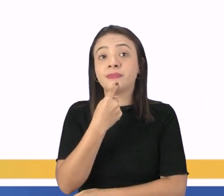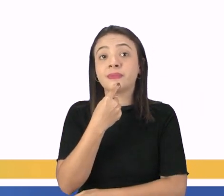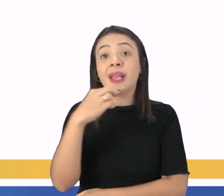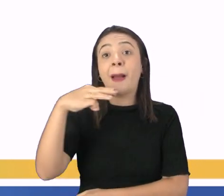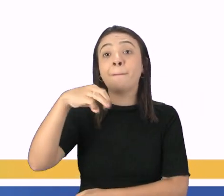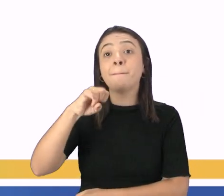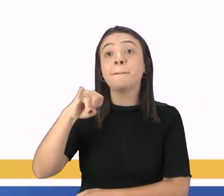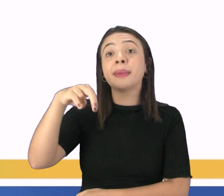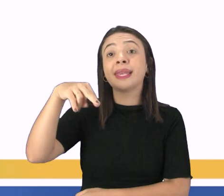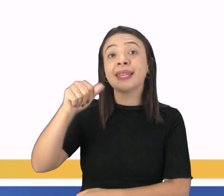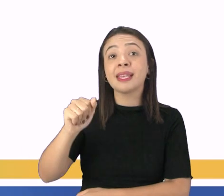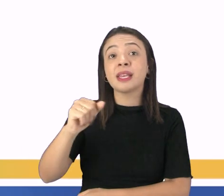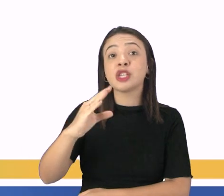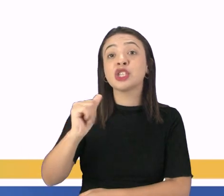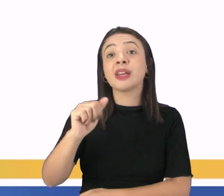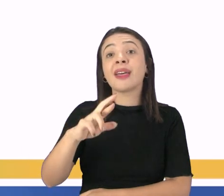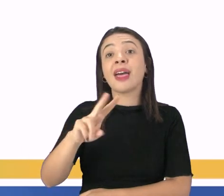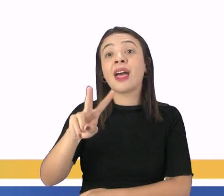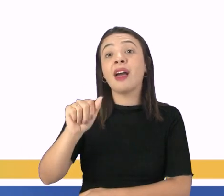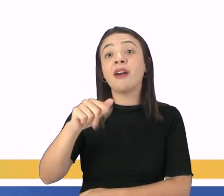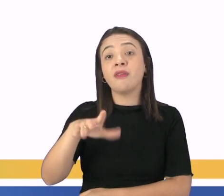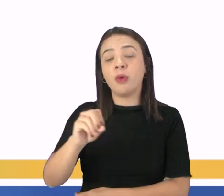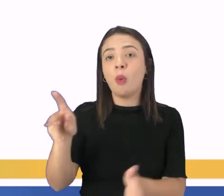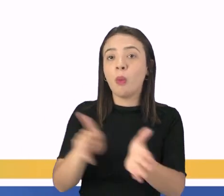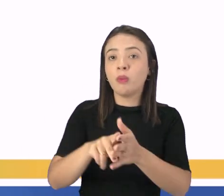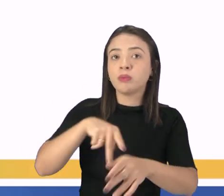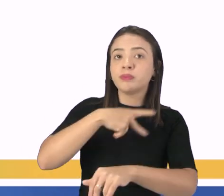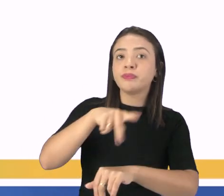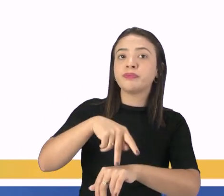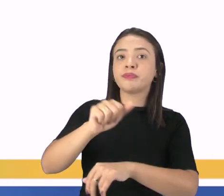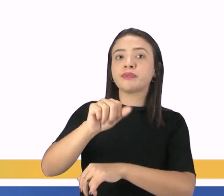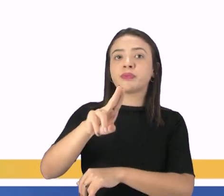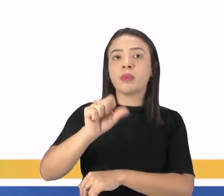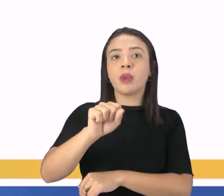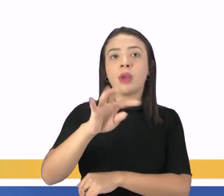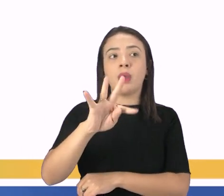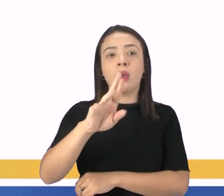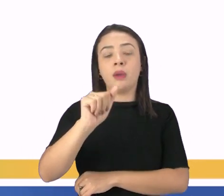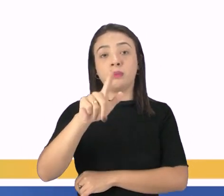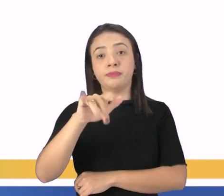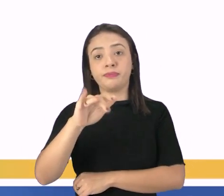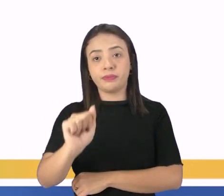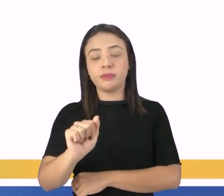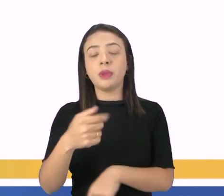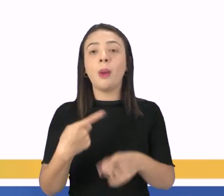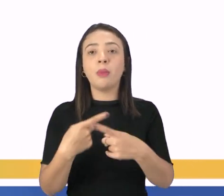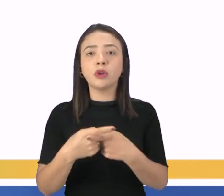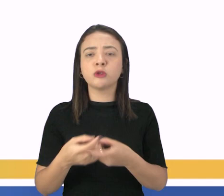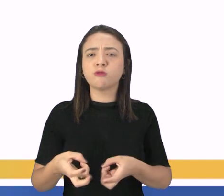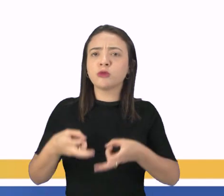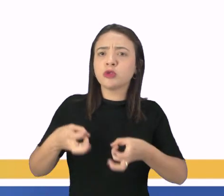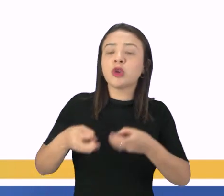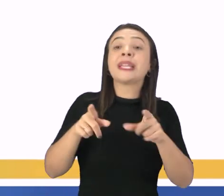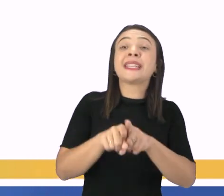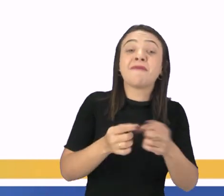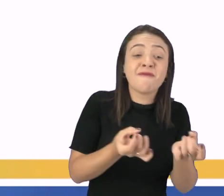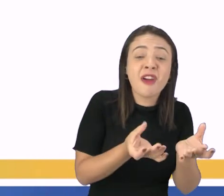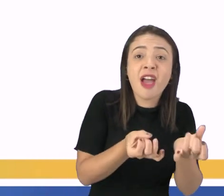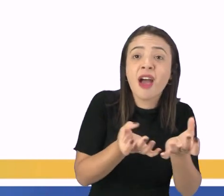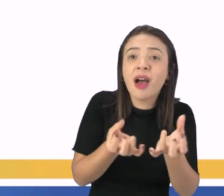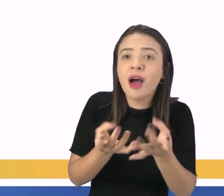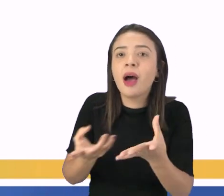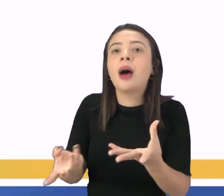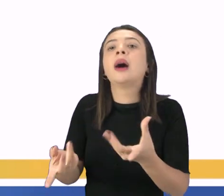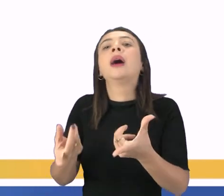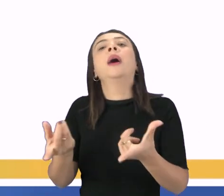de carvão na Austrália, porque ela é um dos recursos minerais bastante exportado principalmente para a